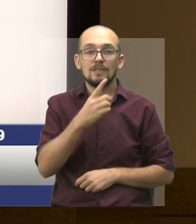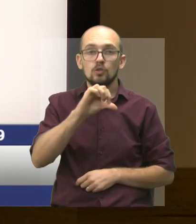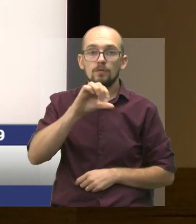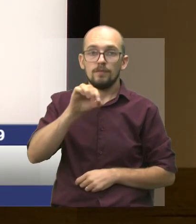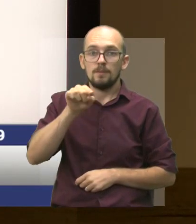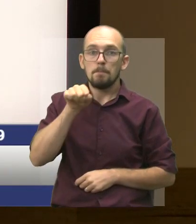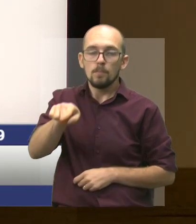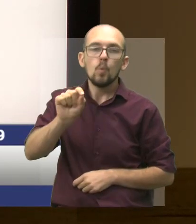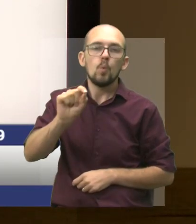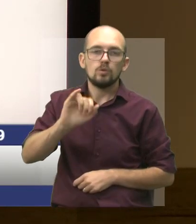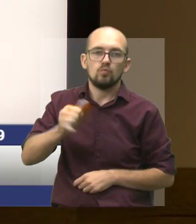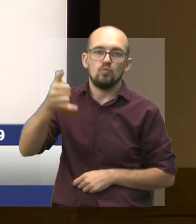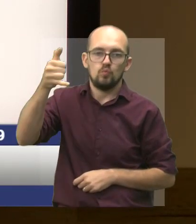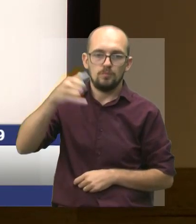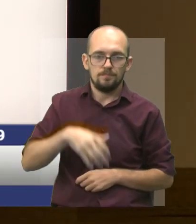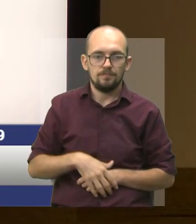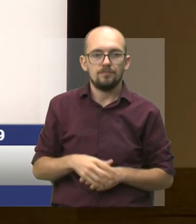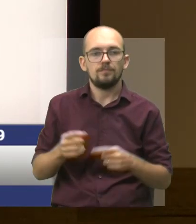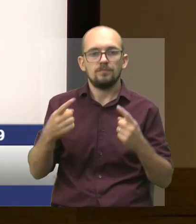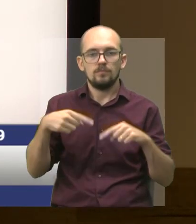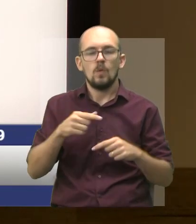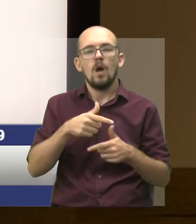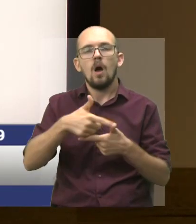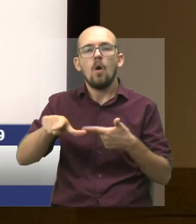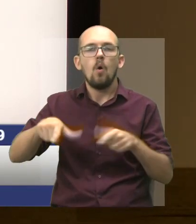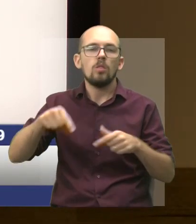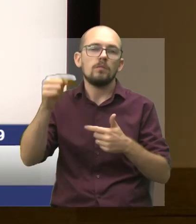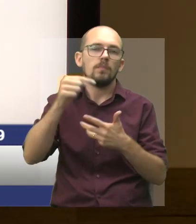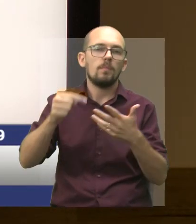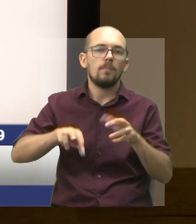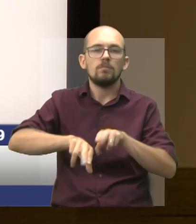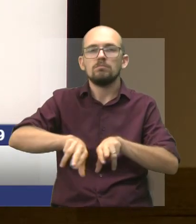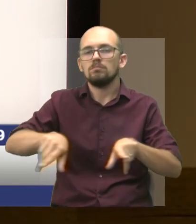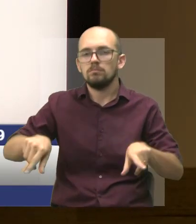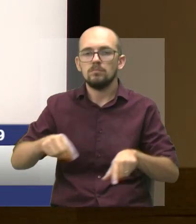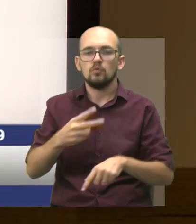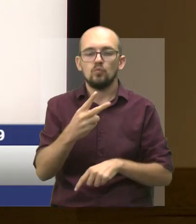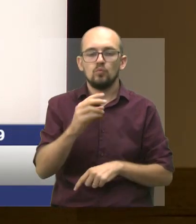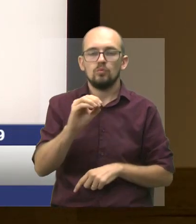encargos, outras despesas correntes,